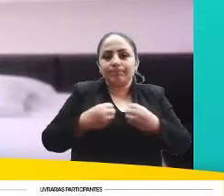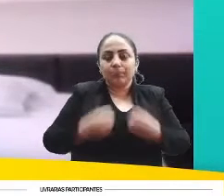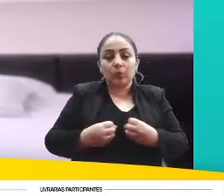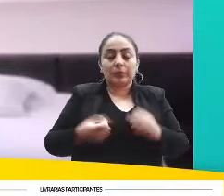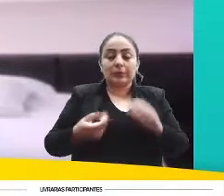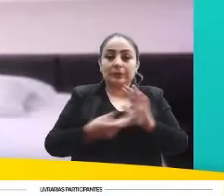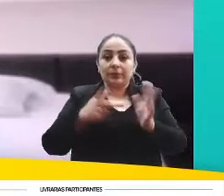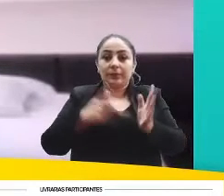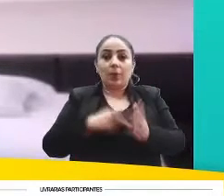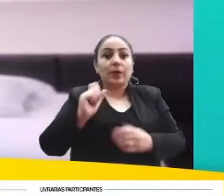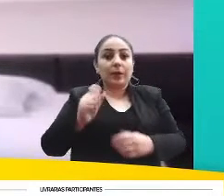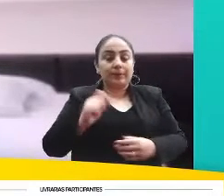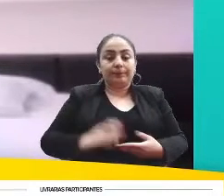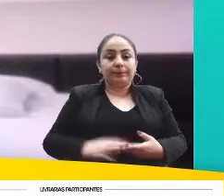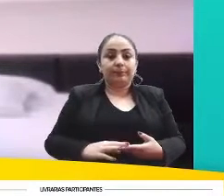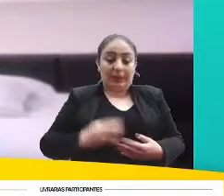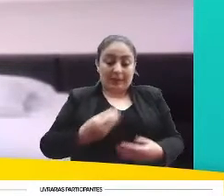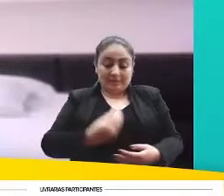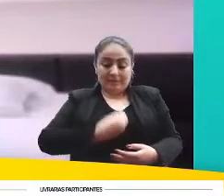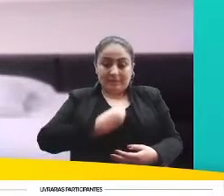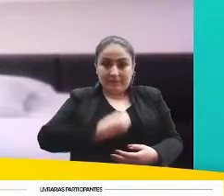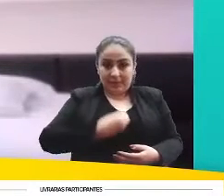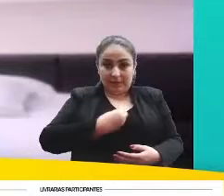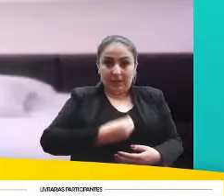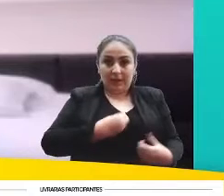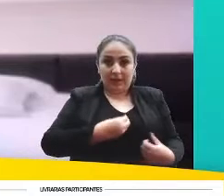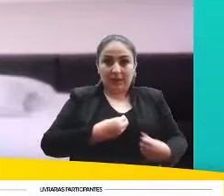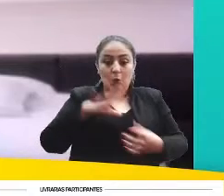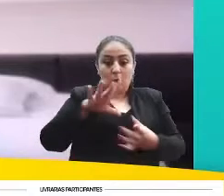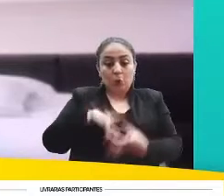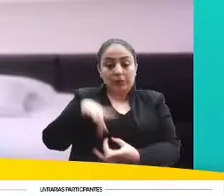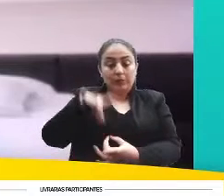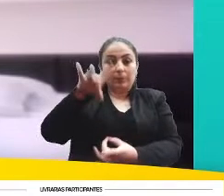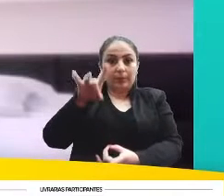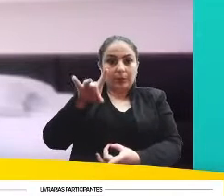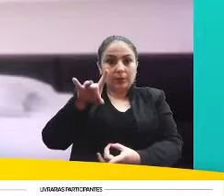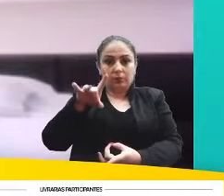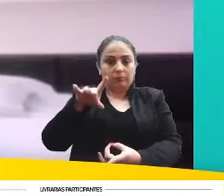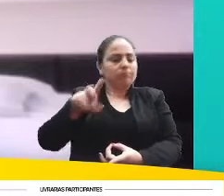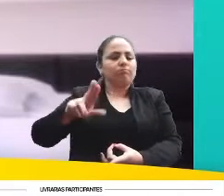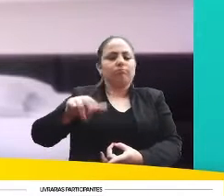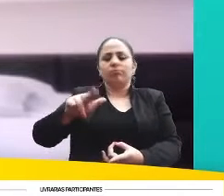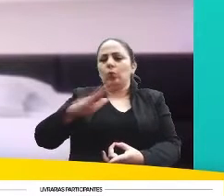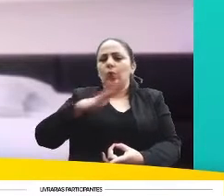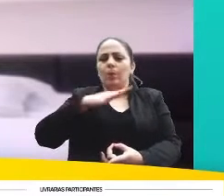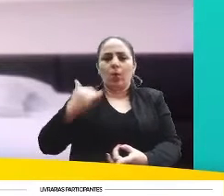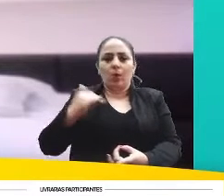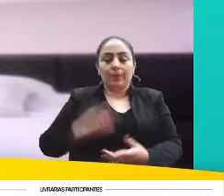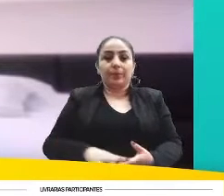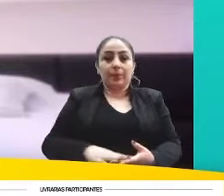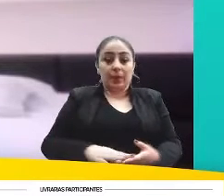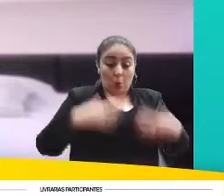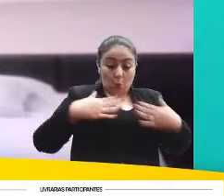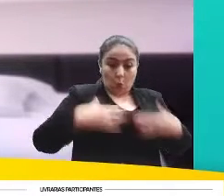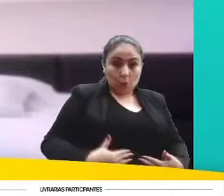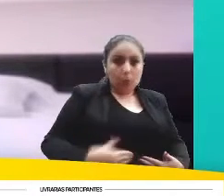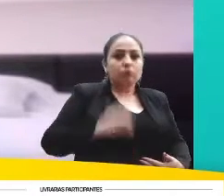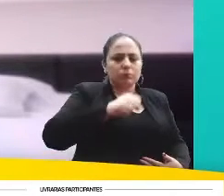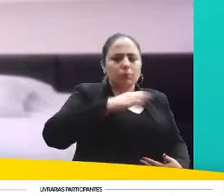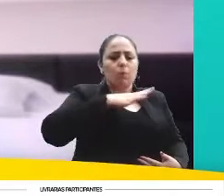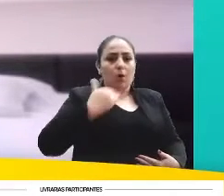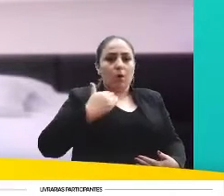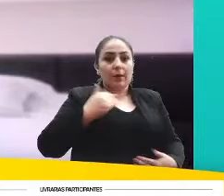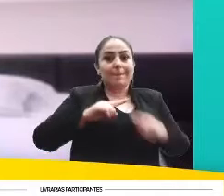sentido de que a vida, o espírito, jamais morre. O que morre é o corpo.